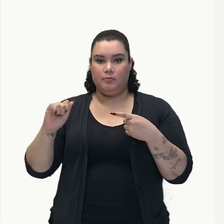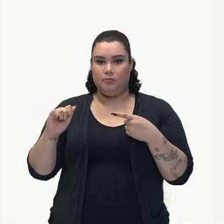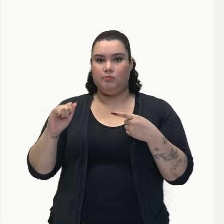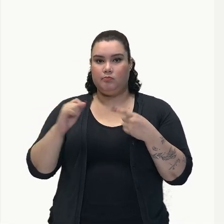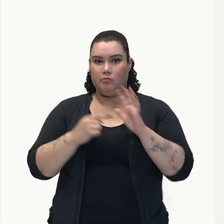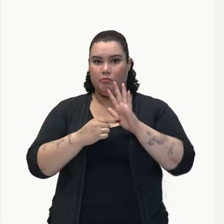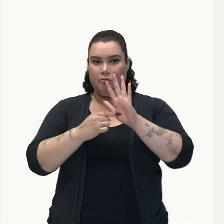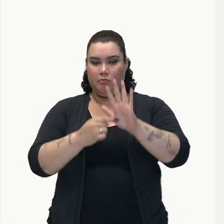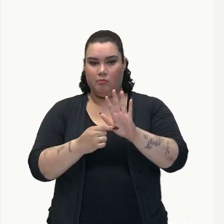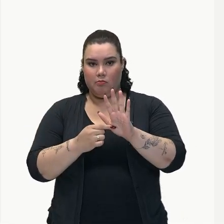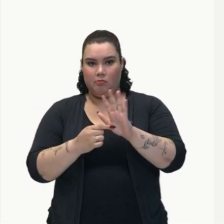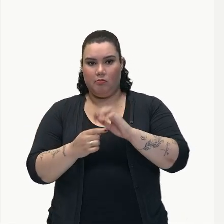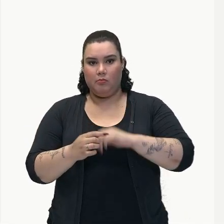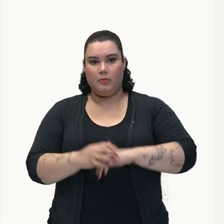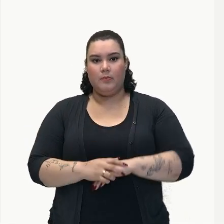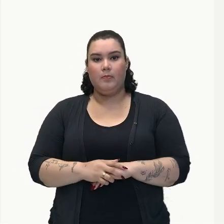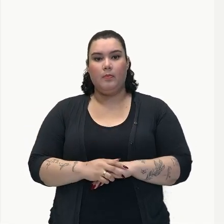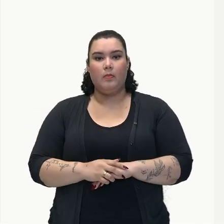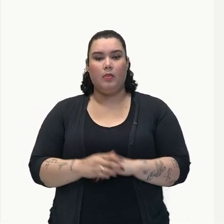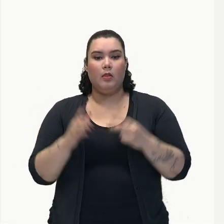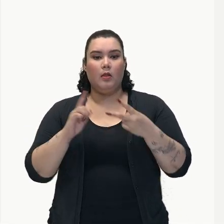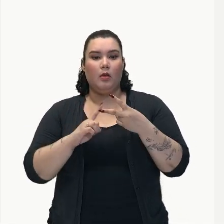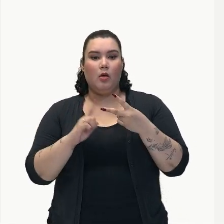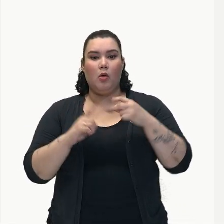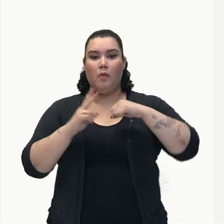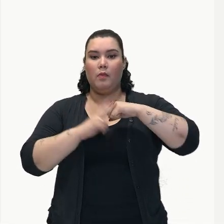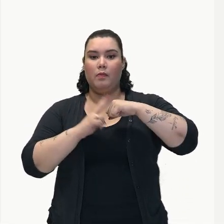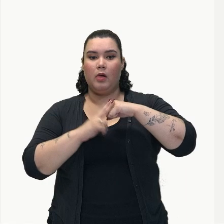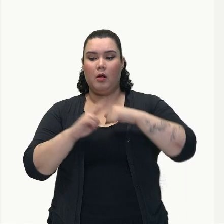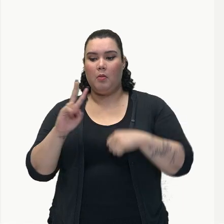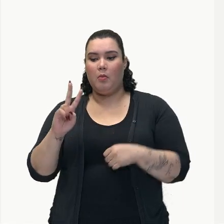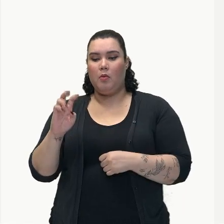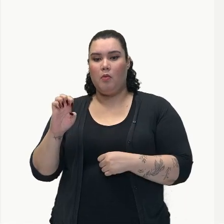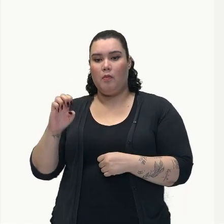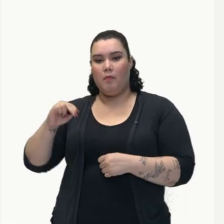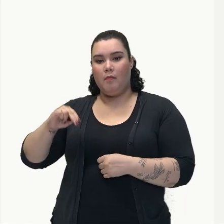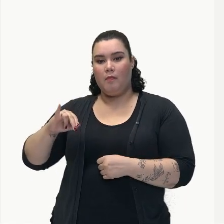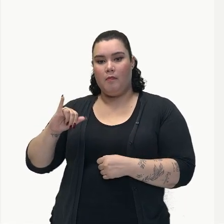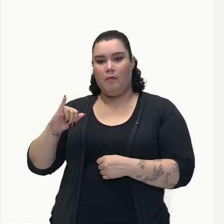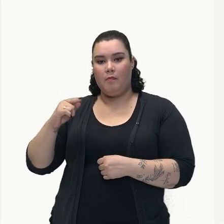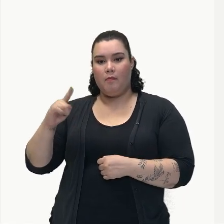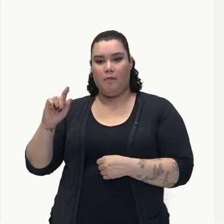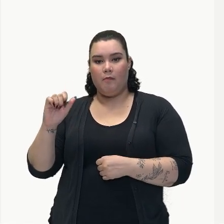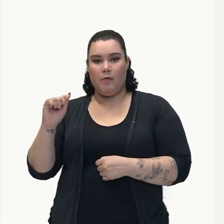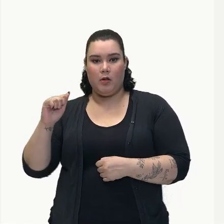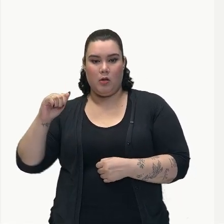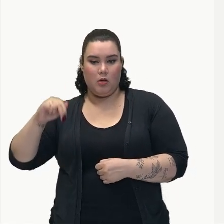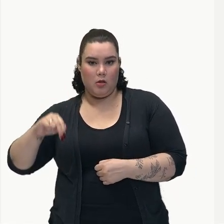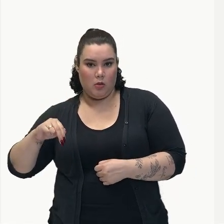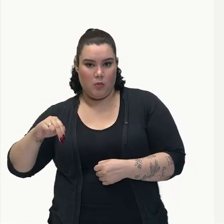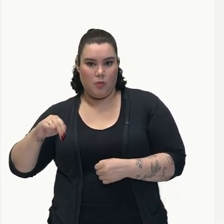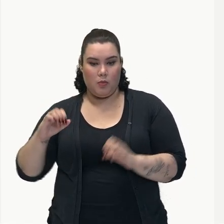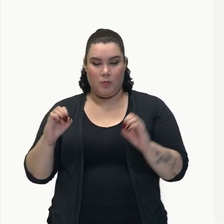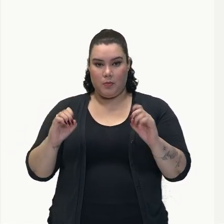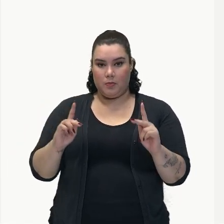aparece recebia, e o verbo venir, que ele aparece aqui, veniam,